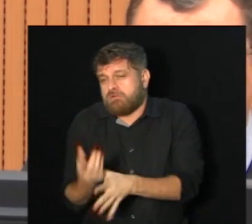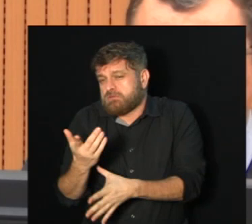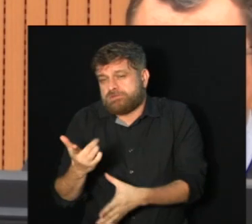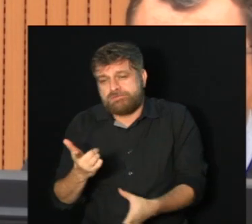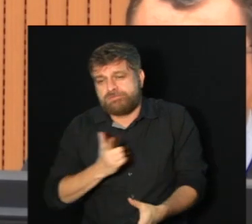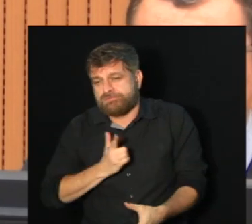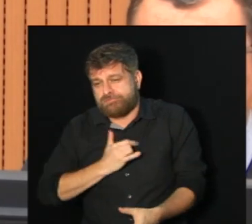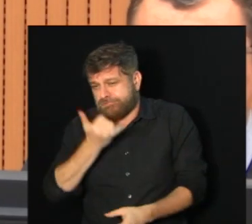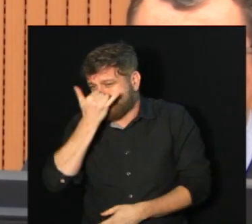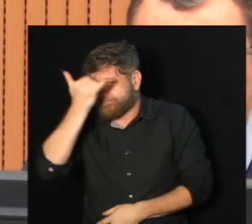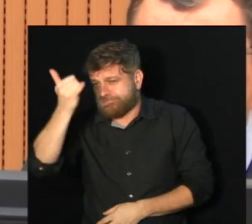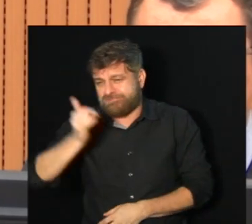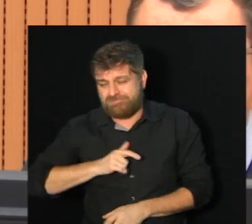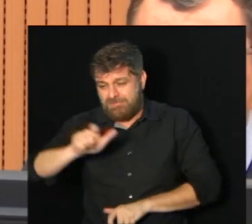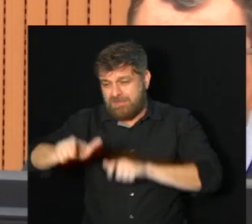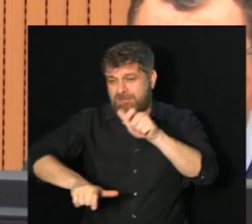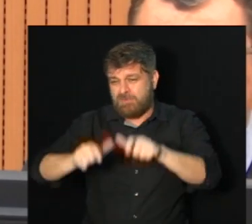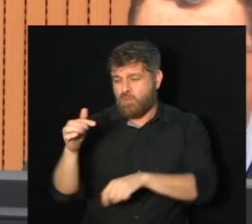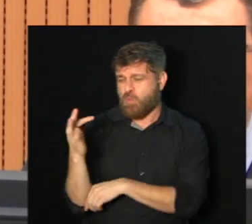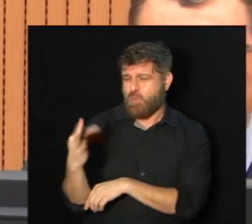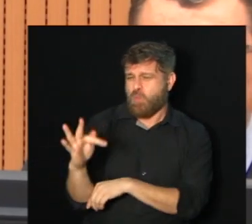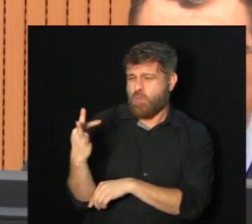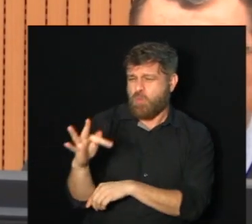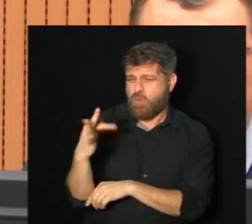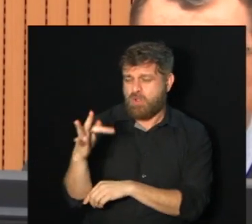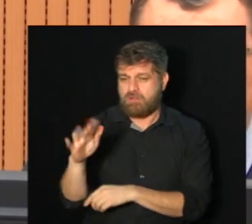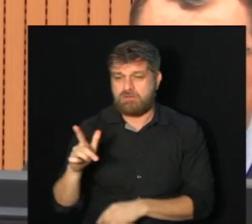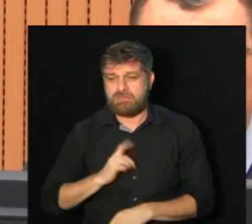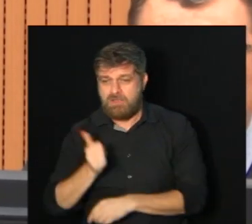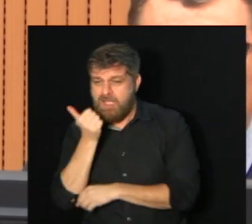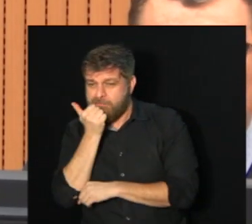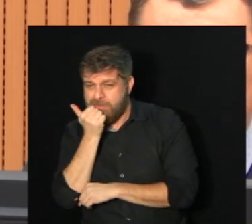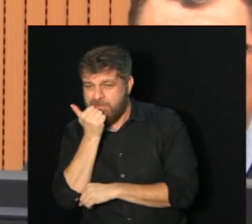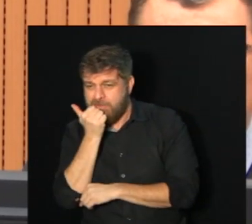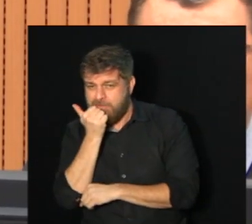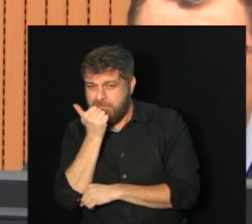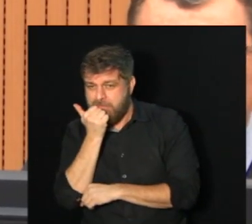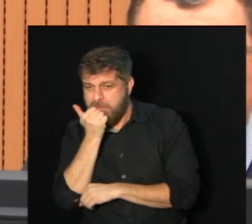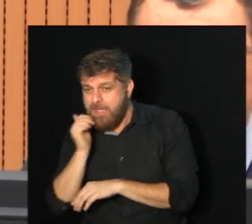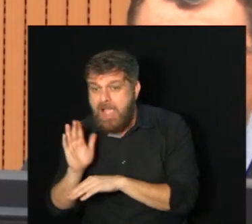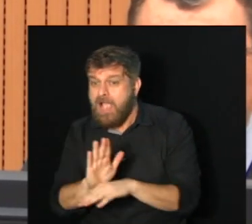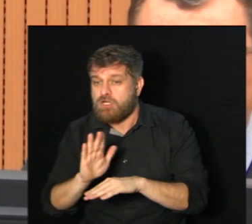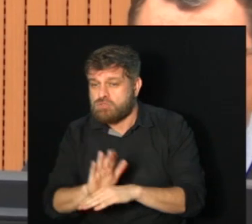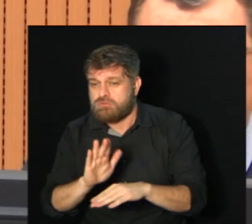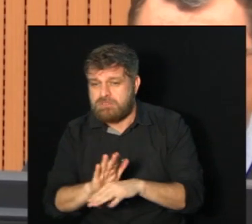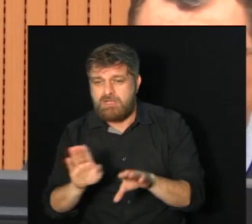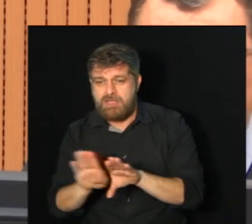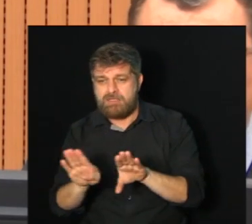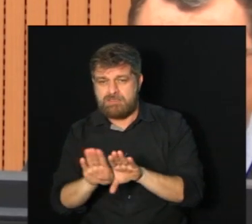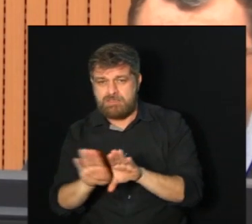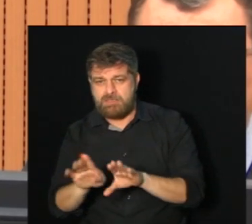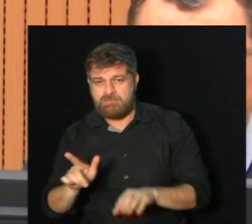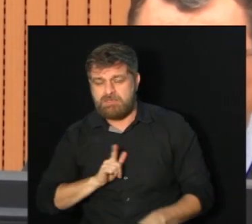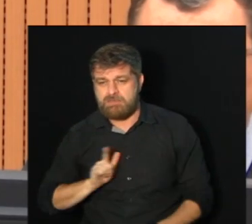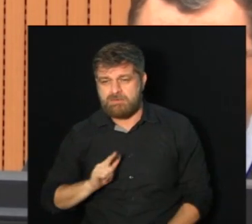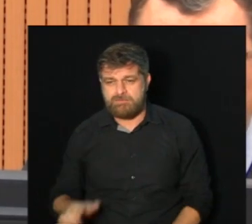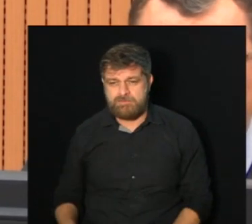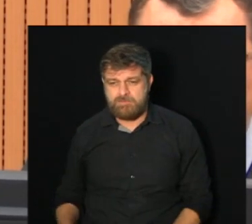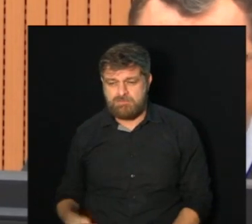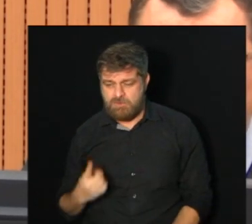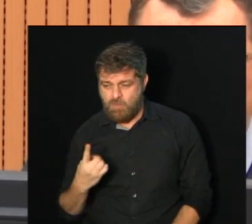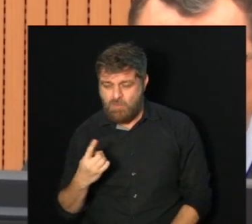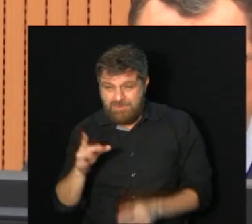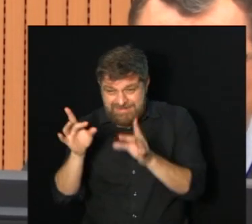houveram acidentes com pessoas, então a comunidade de radioamadores vai ajudar também. Deixa eu falar um